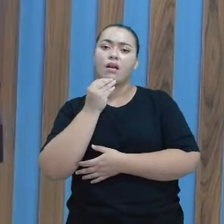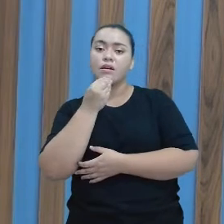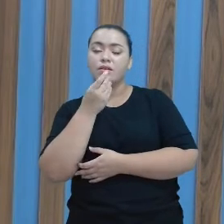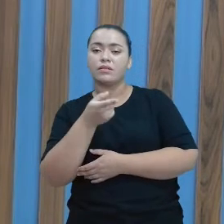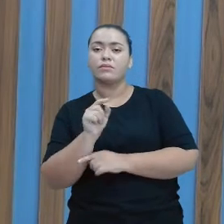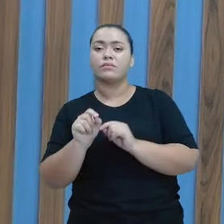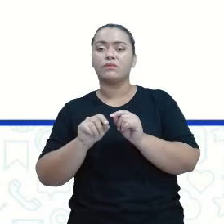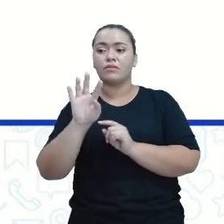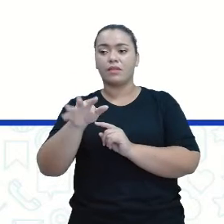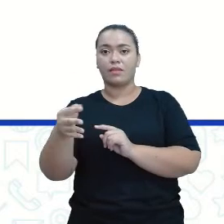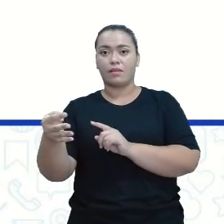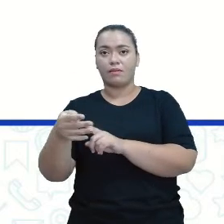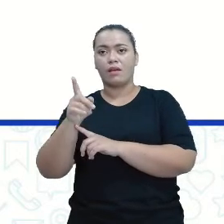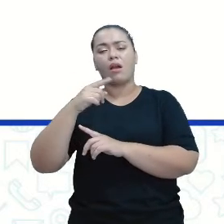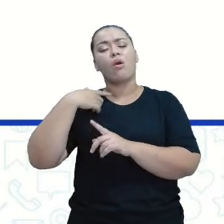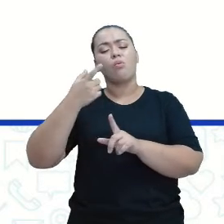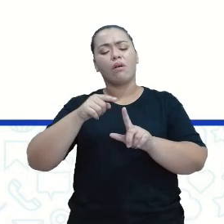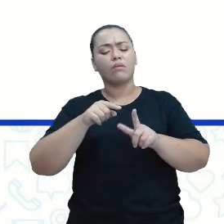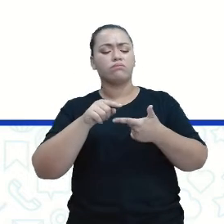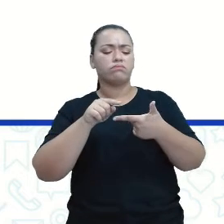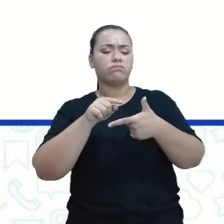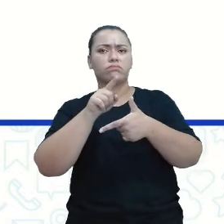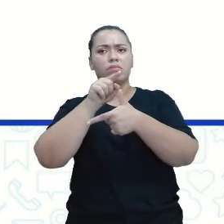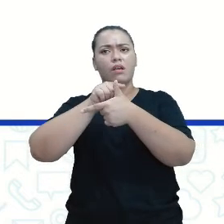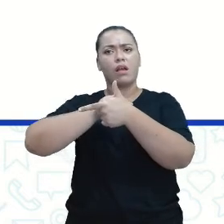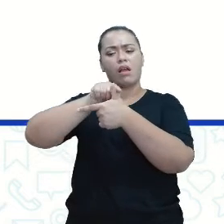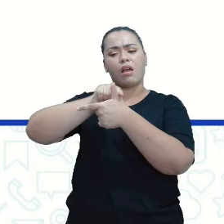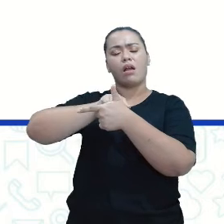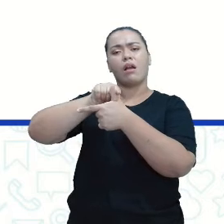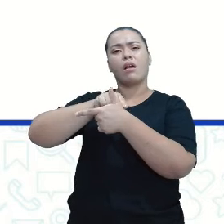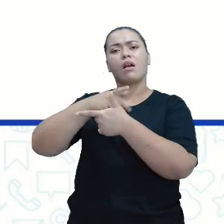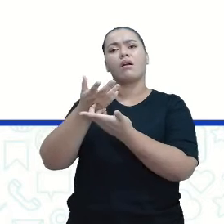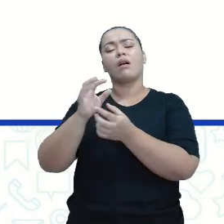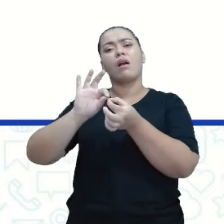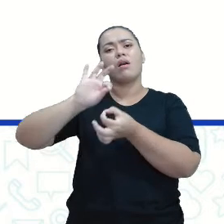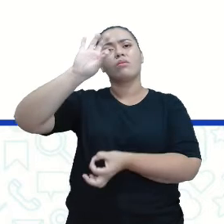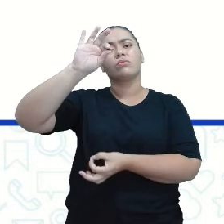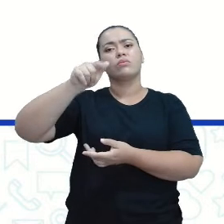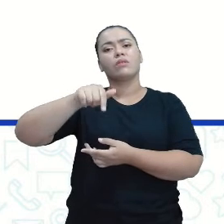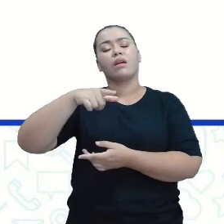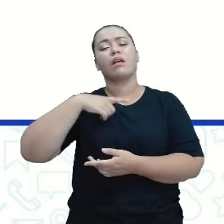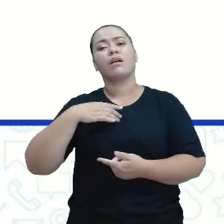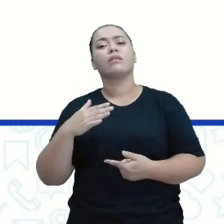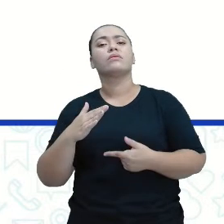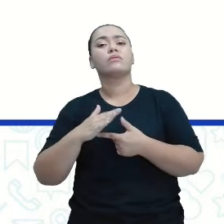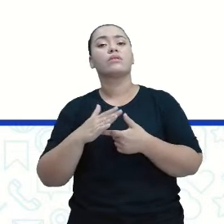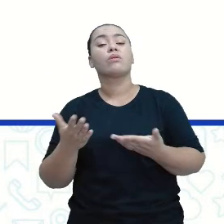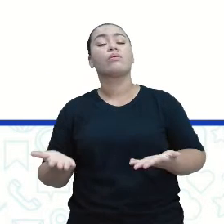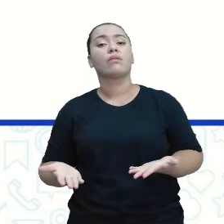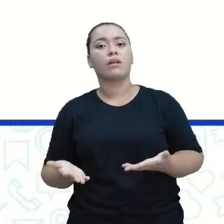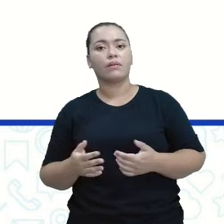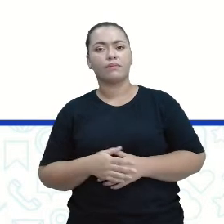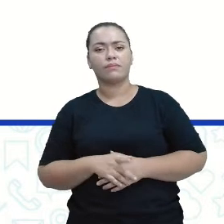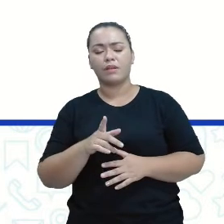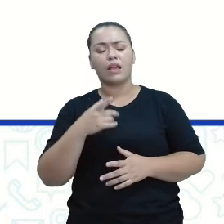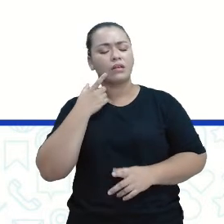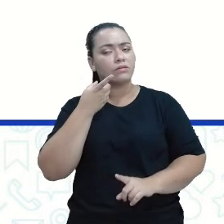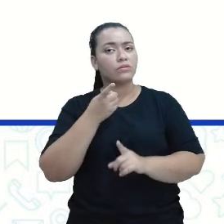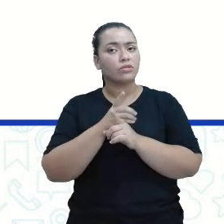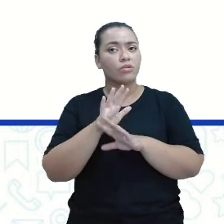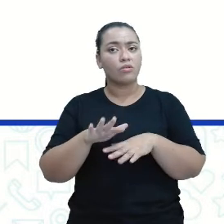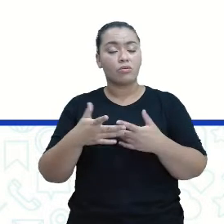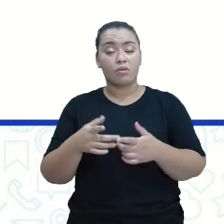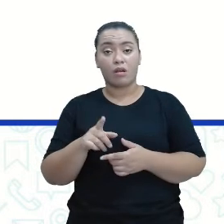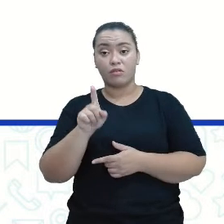aí a altura desse triângulo. Então, quais são as informações que a gente tem aí nesse triângulo, certo? A gente quer descobrir o valor